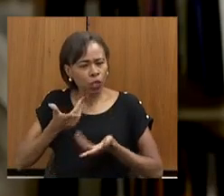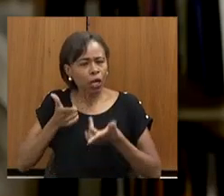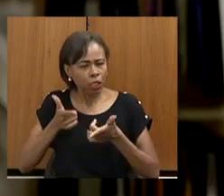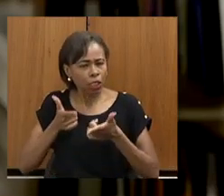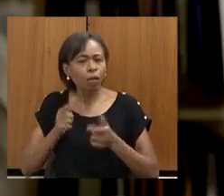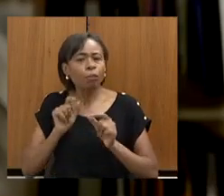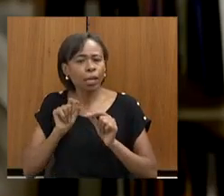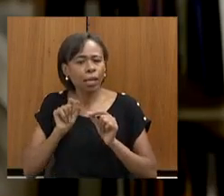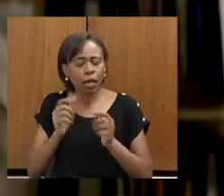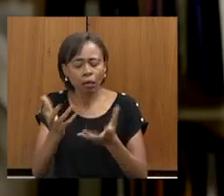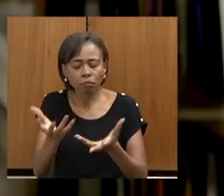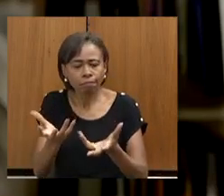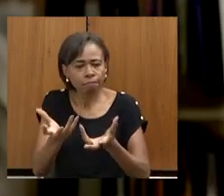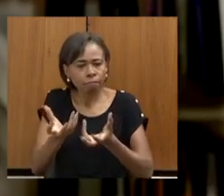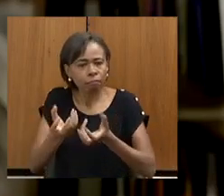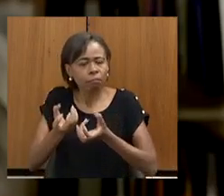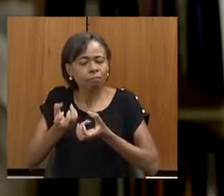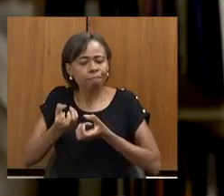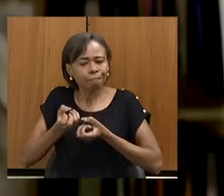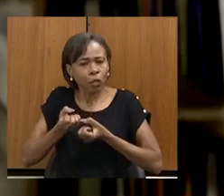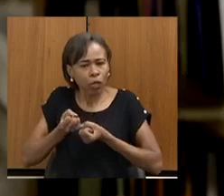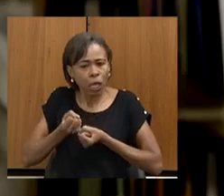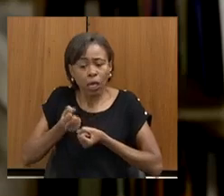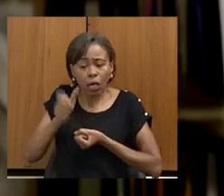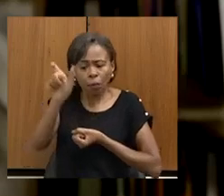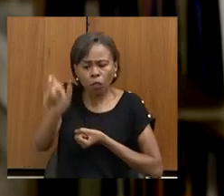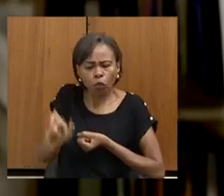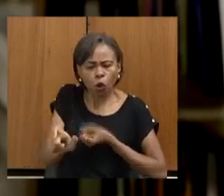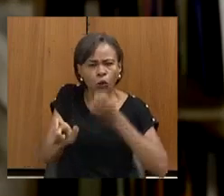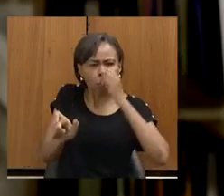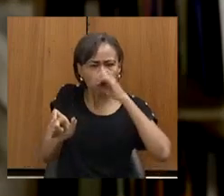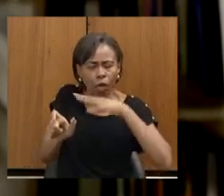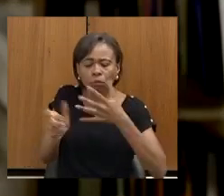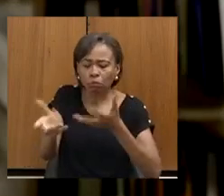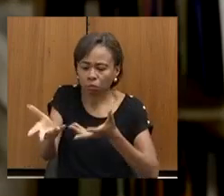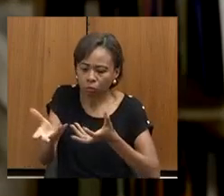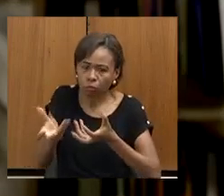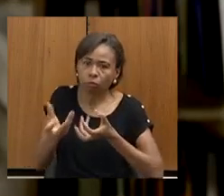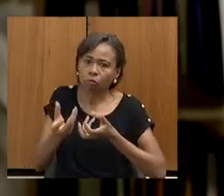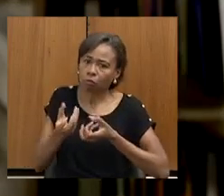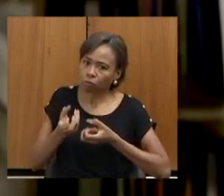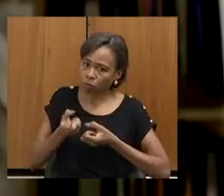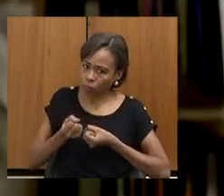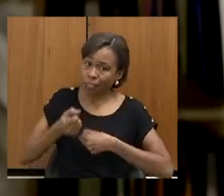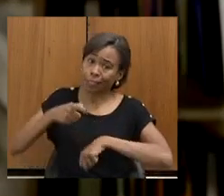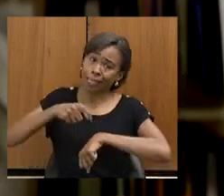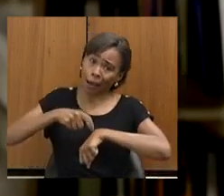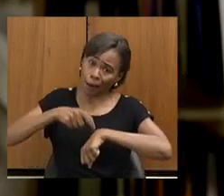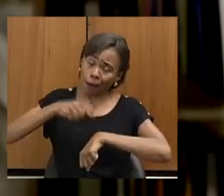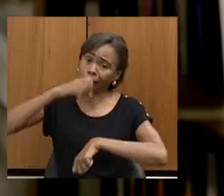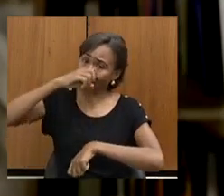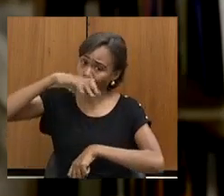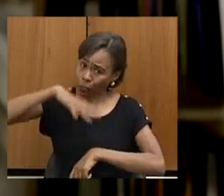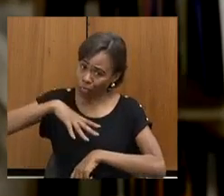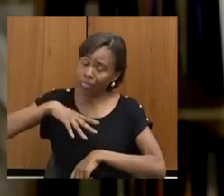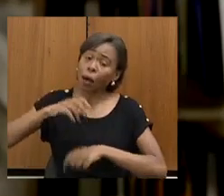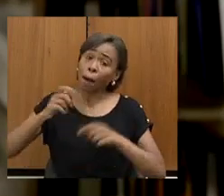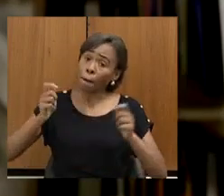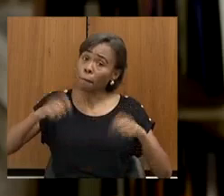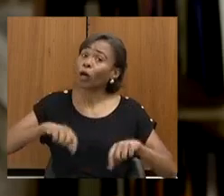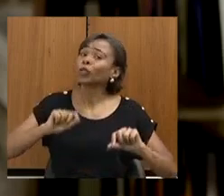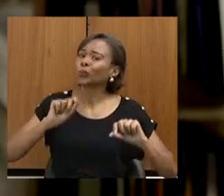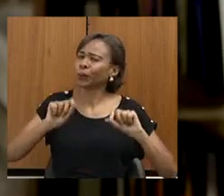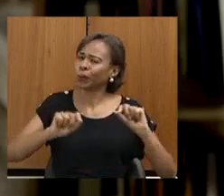acolher a indocilidade do sujeito no seu momento de violência pode gerar